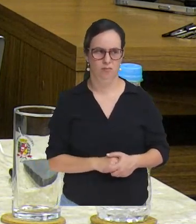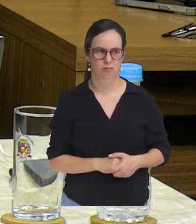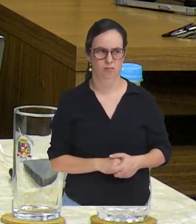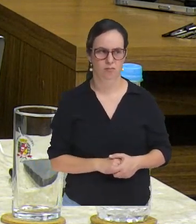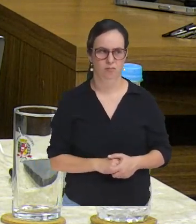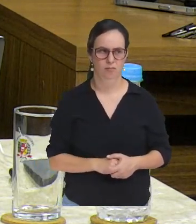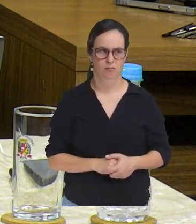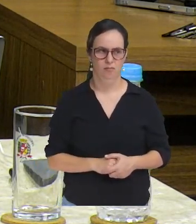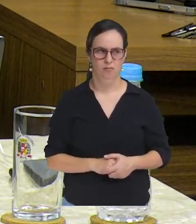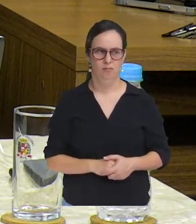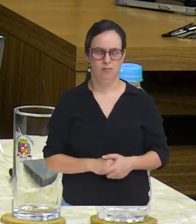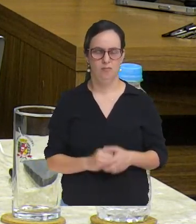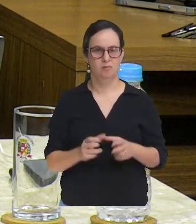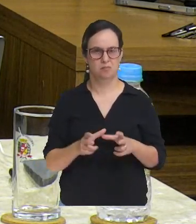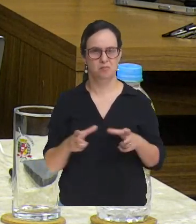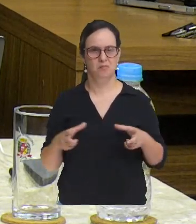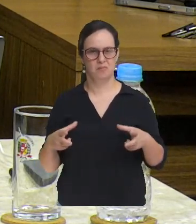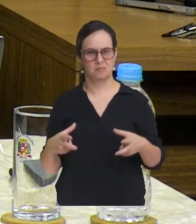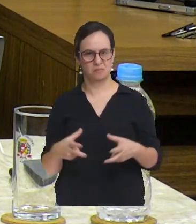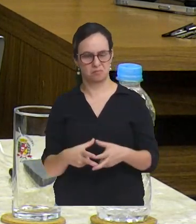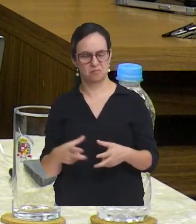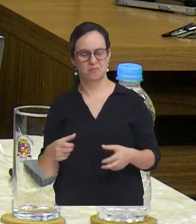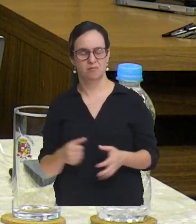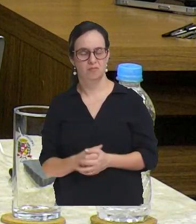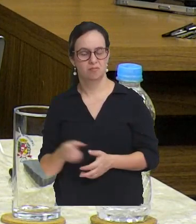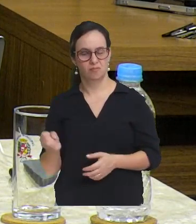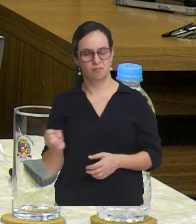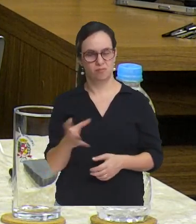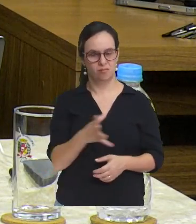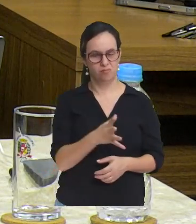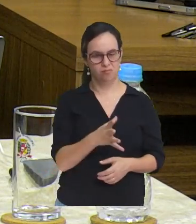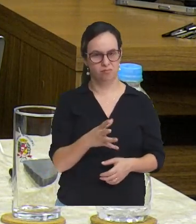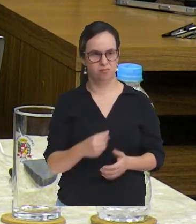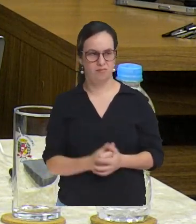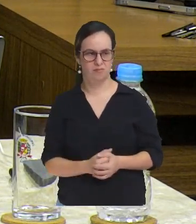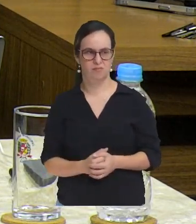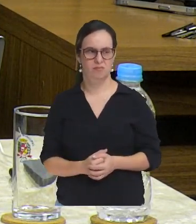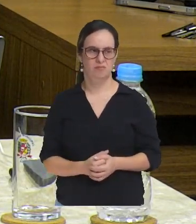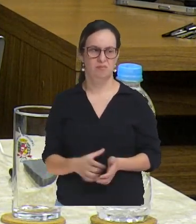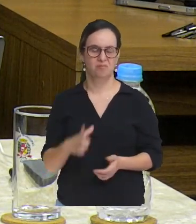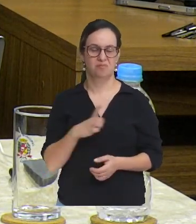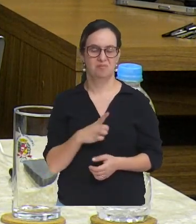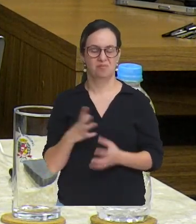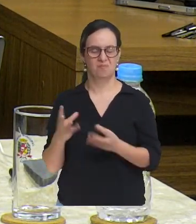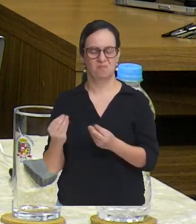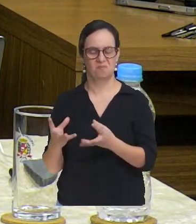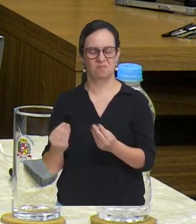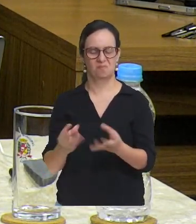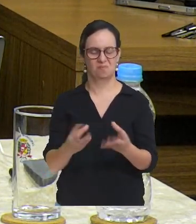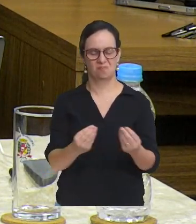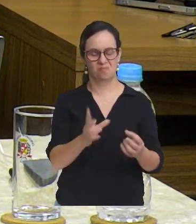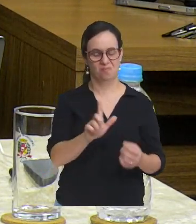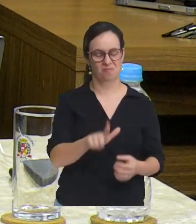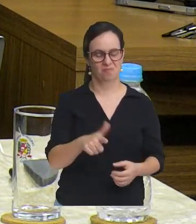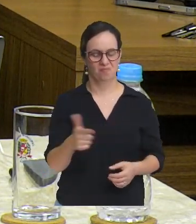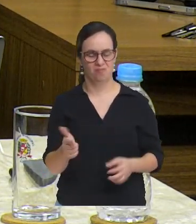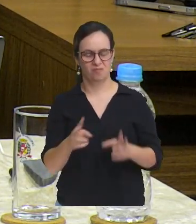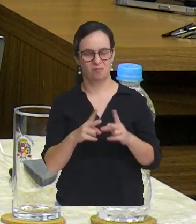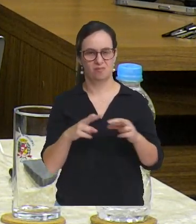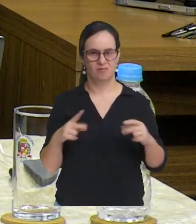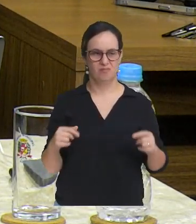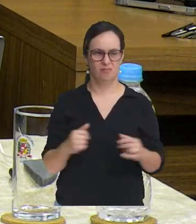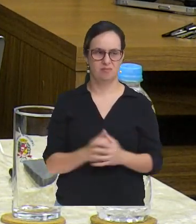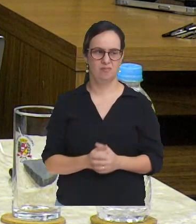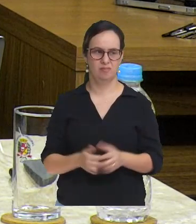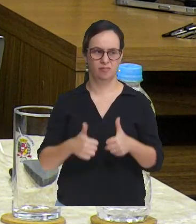por ser uma câmara mais nova, ela tem vários outros dispositivos, né, que vêm ao encontro